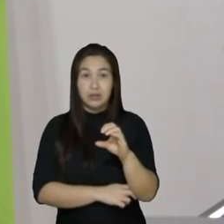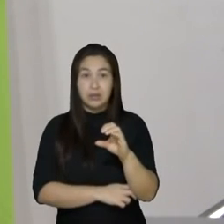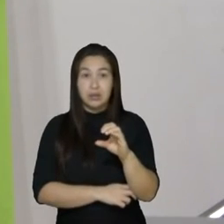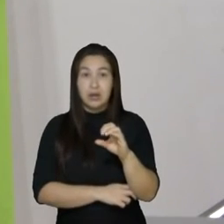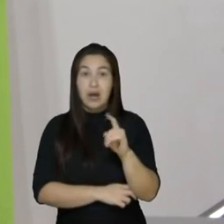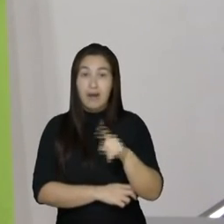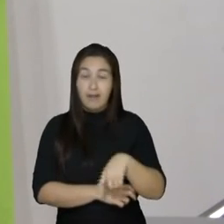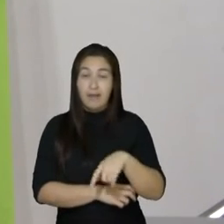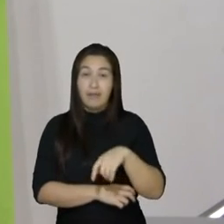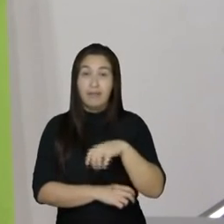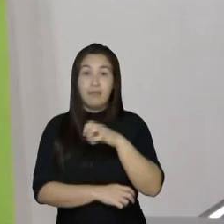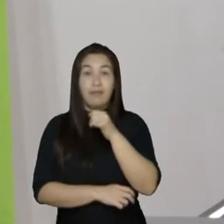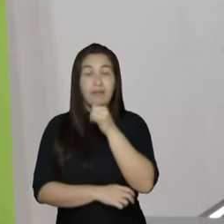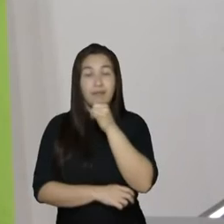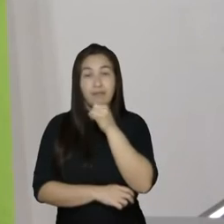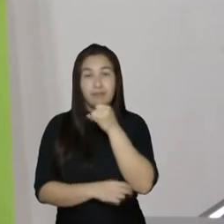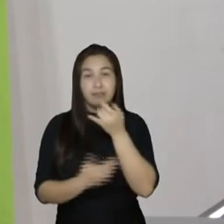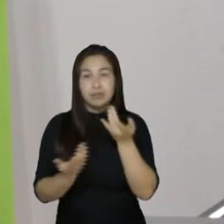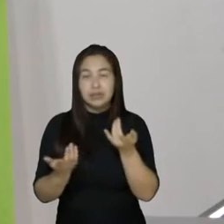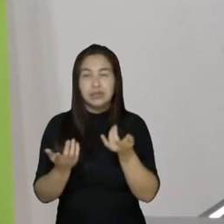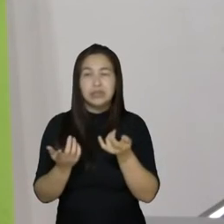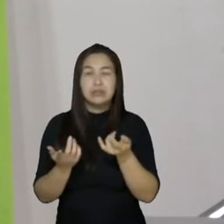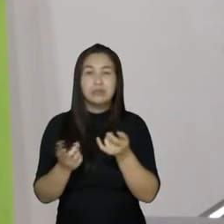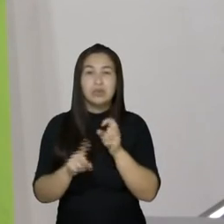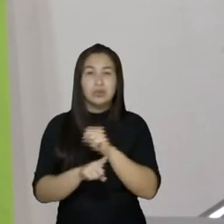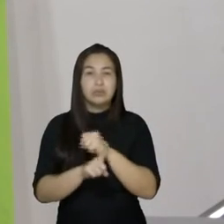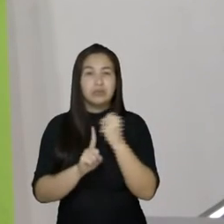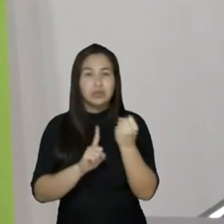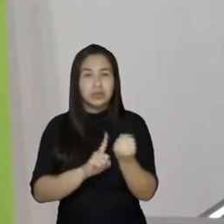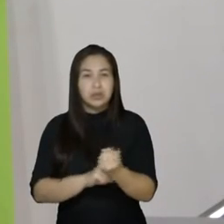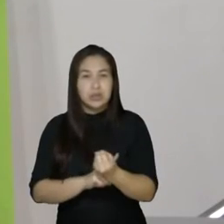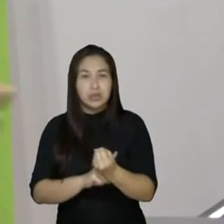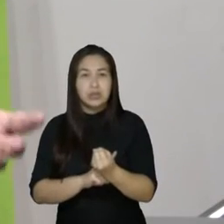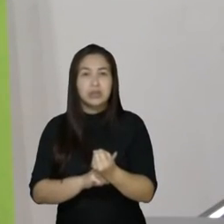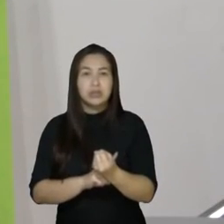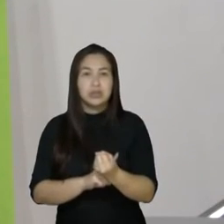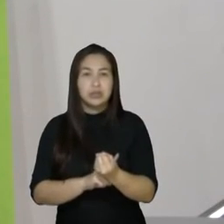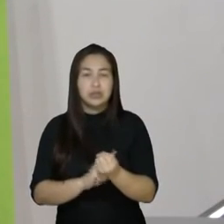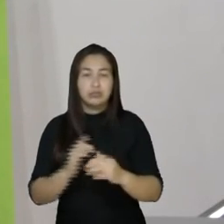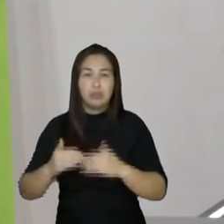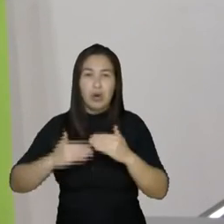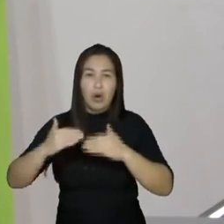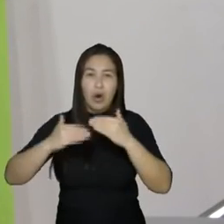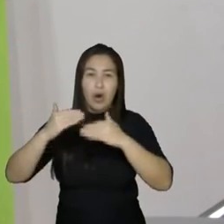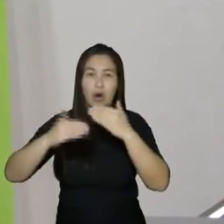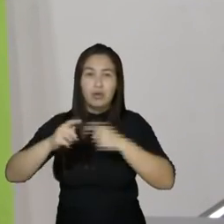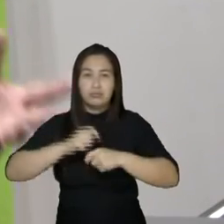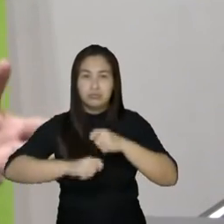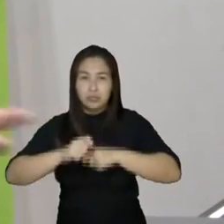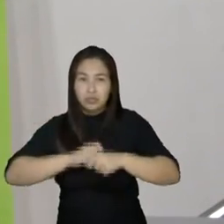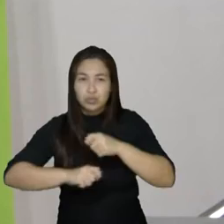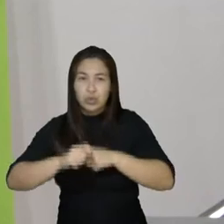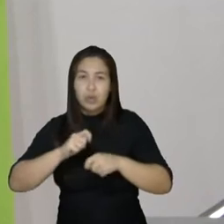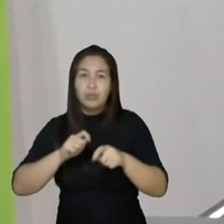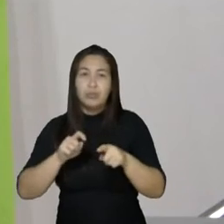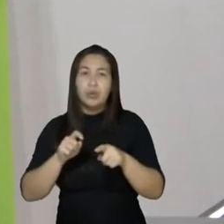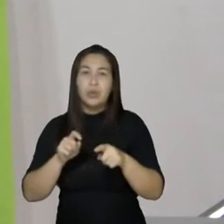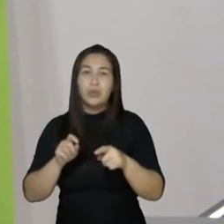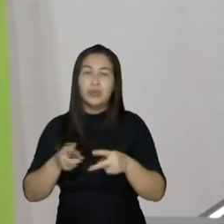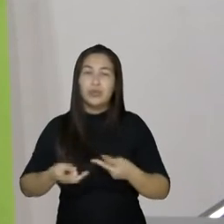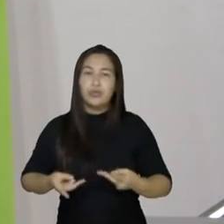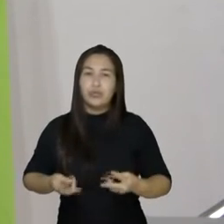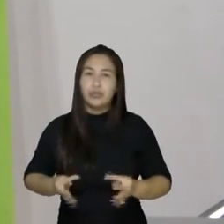exemplo de sociedade, desenvolvimento econômico,